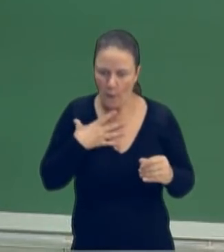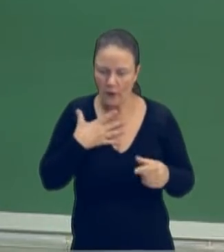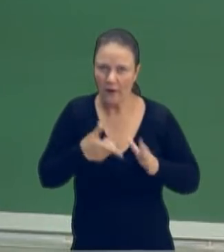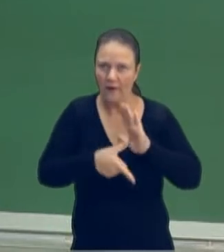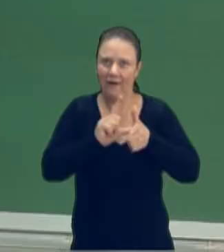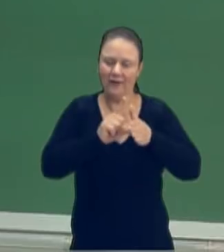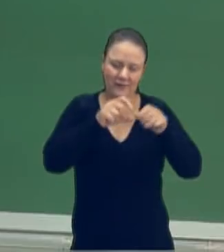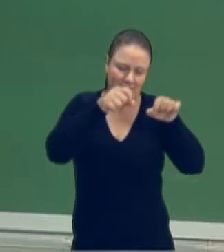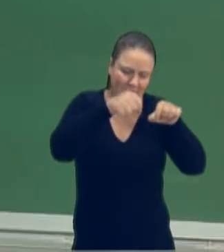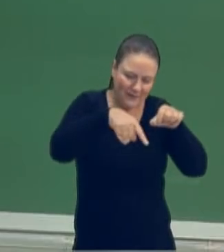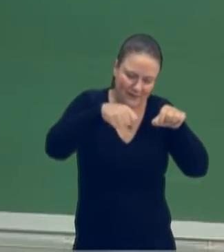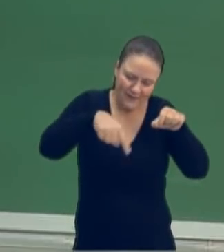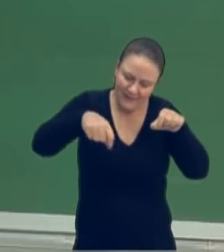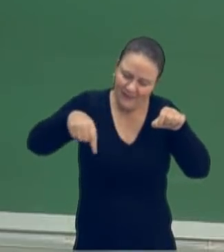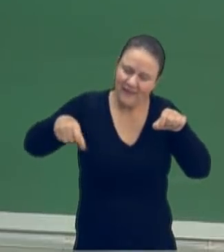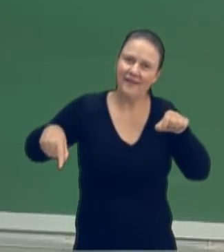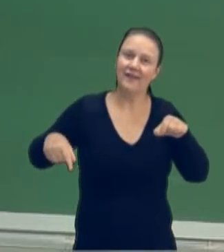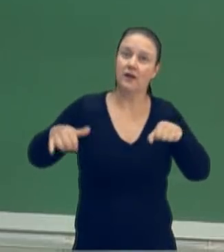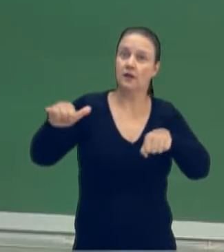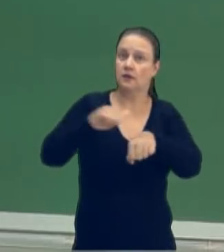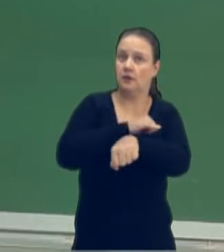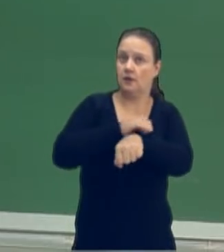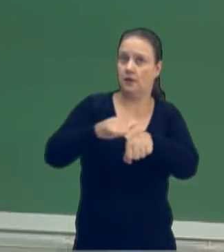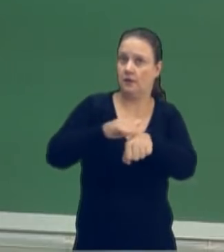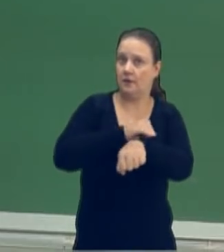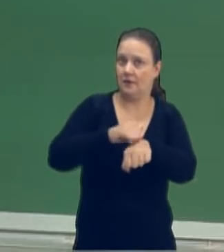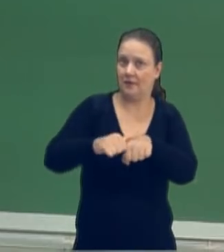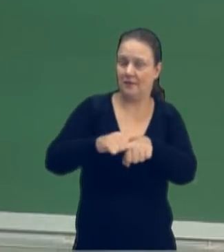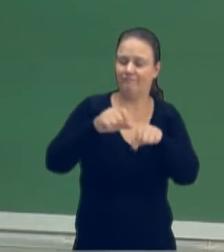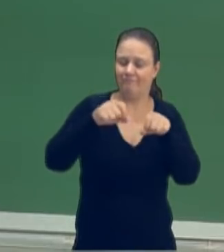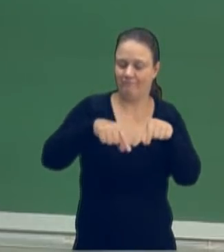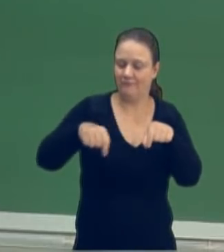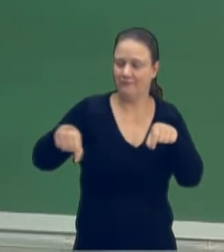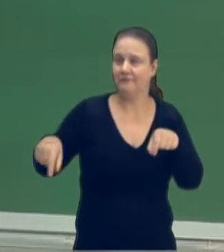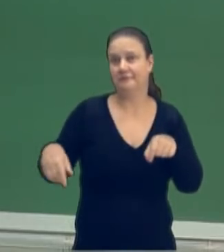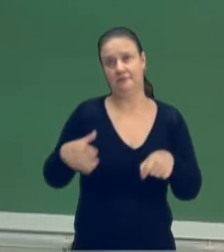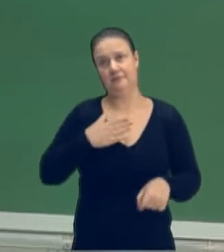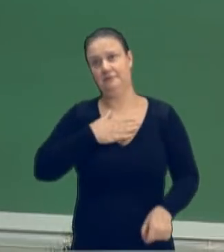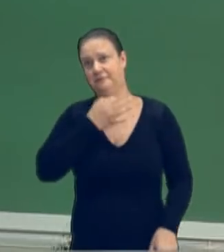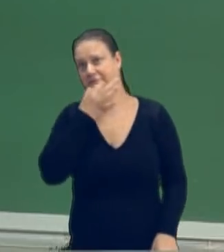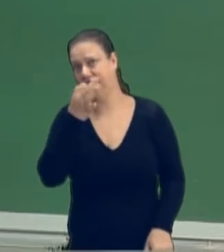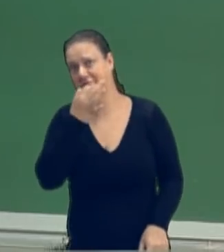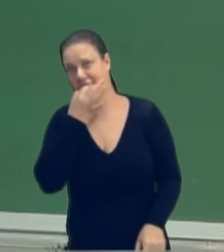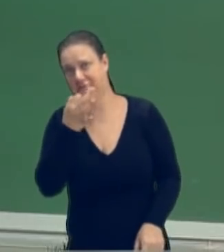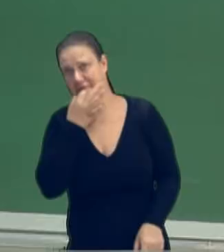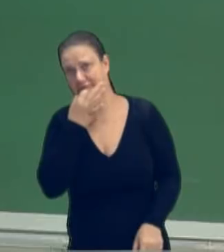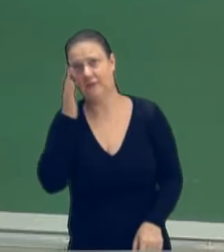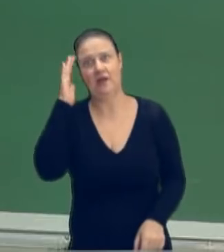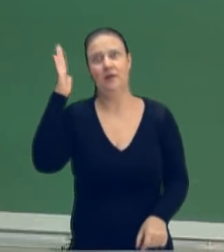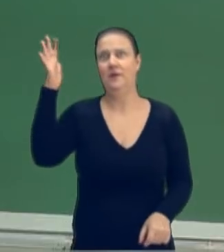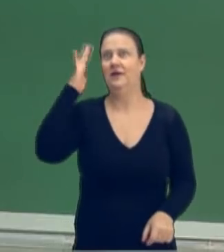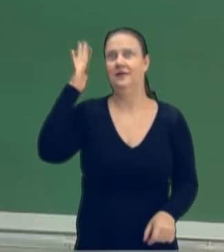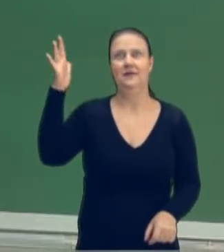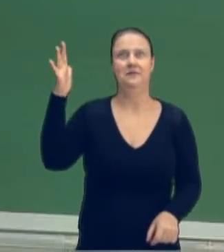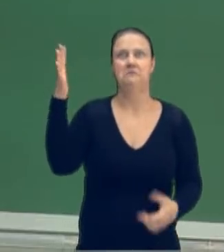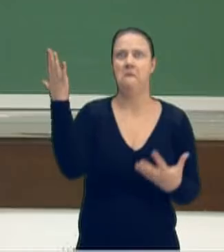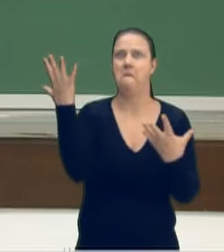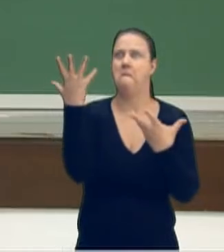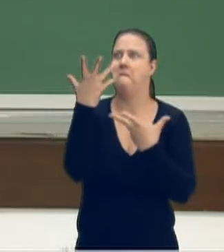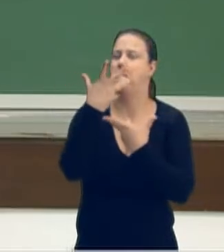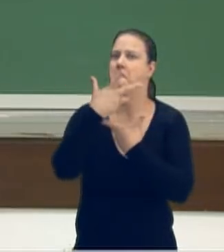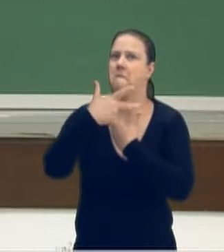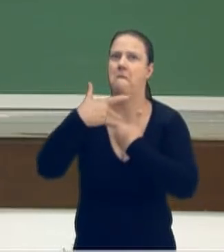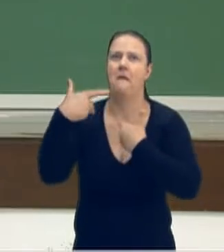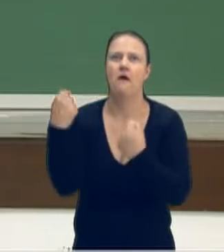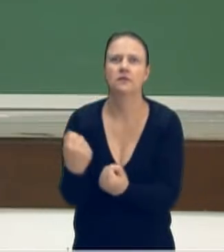feito o plantio. Então essa era a estratégia de plantio. Na minha opinião, poxa, eu fico imaginando que é uma coisa fenomenal